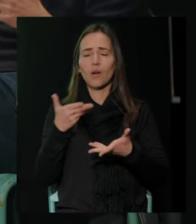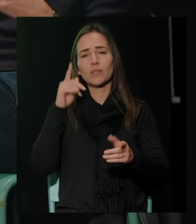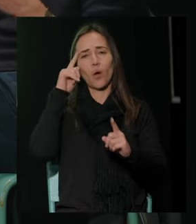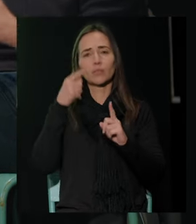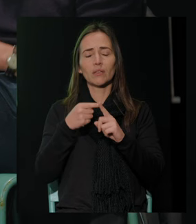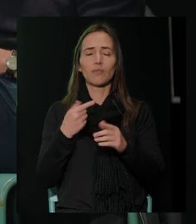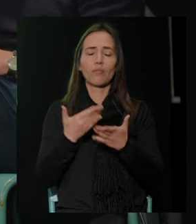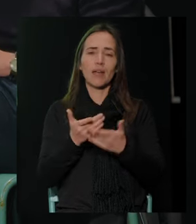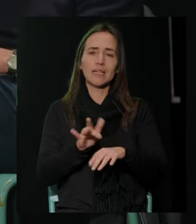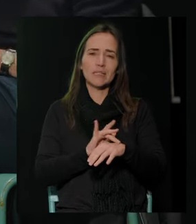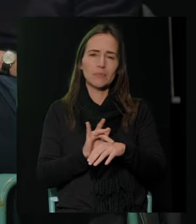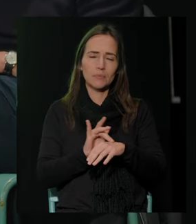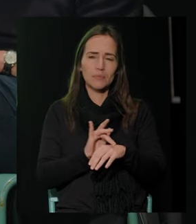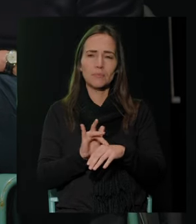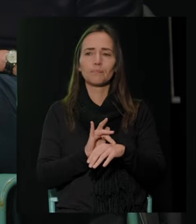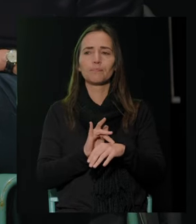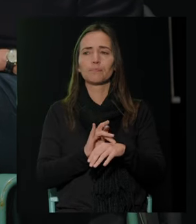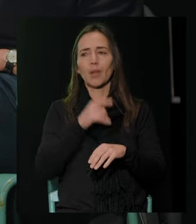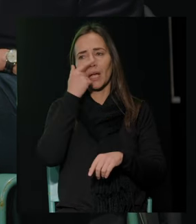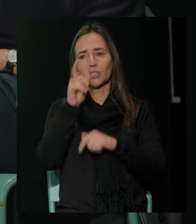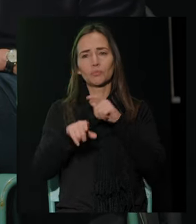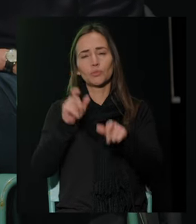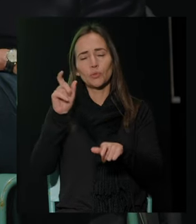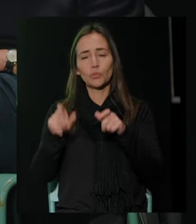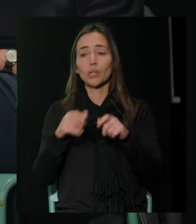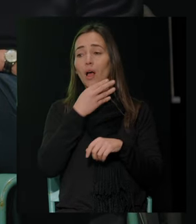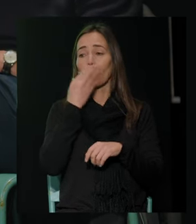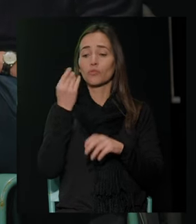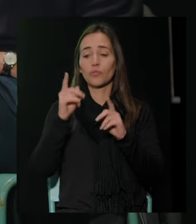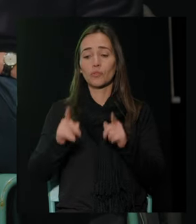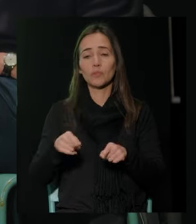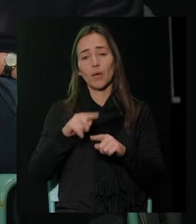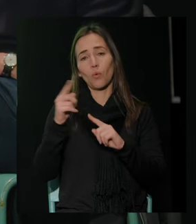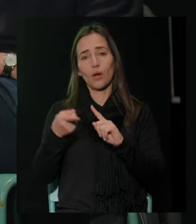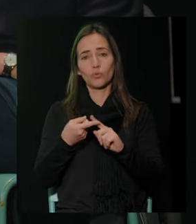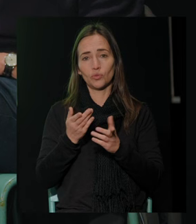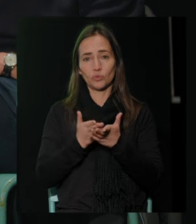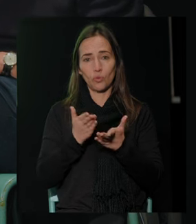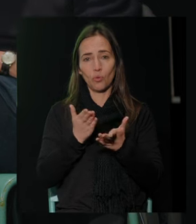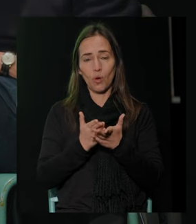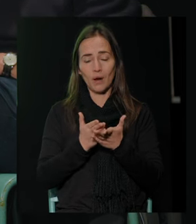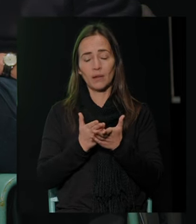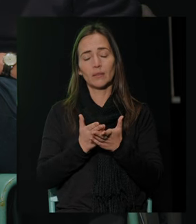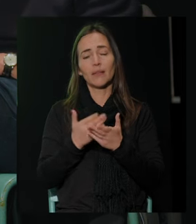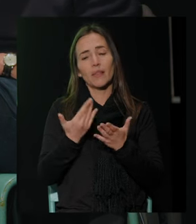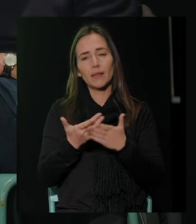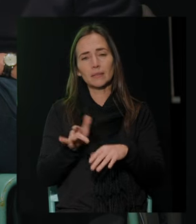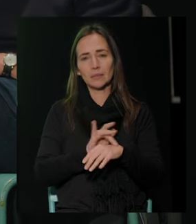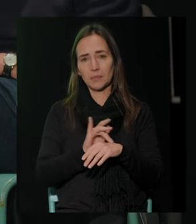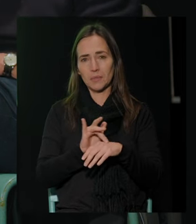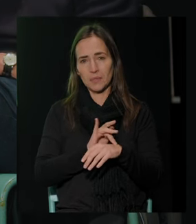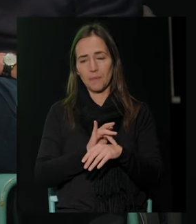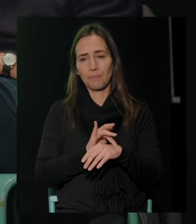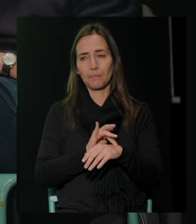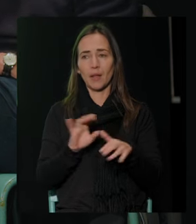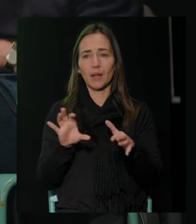de sensibilizar as pessoas, que os alunos que iam iniciar o ano letivo, relativamente